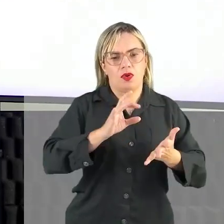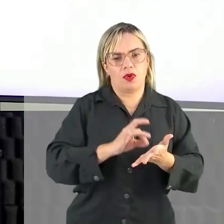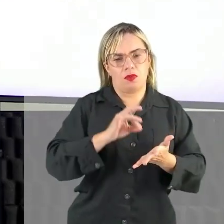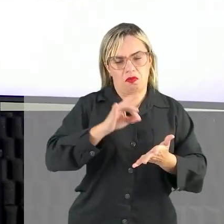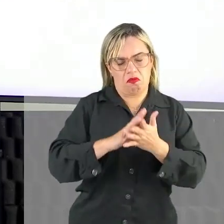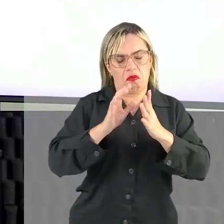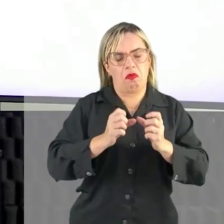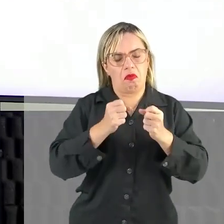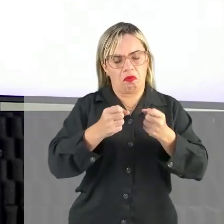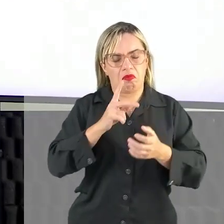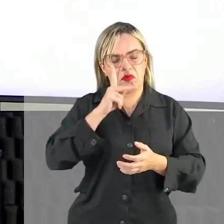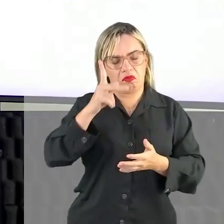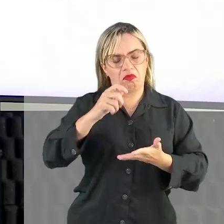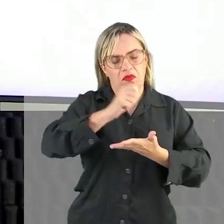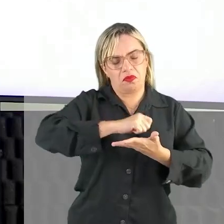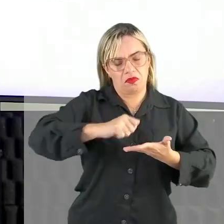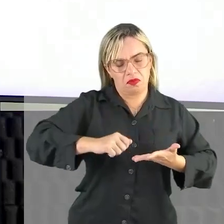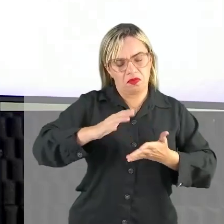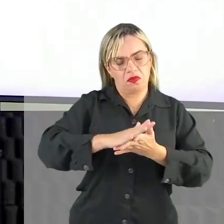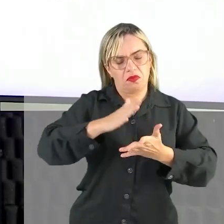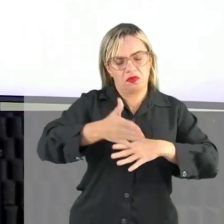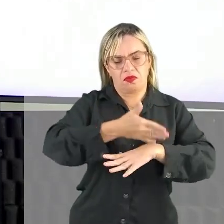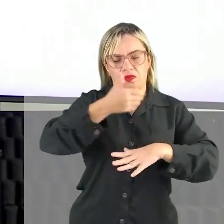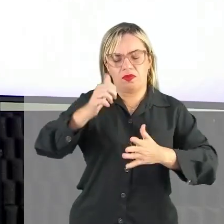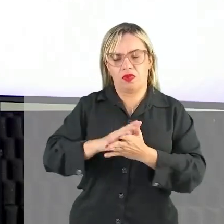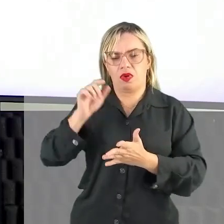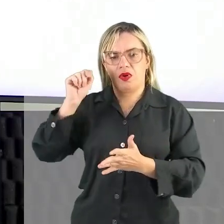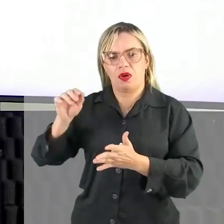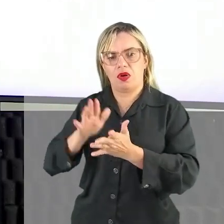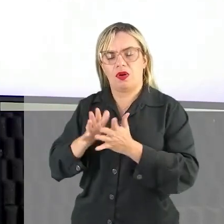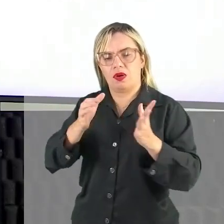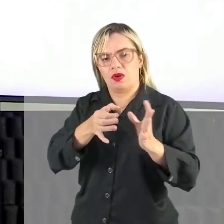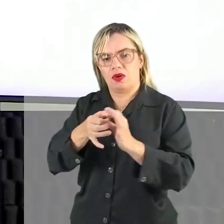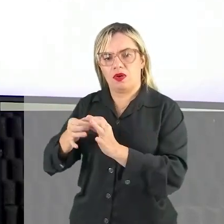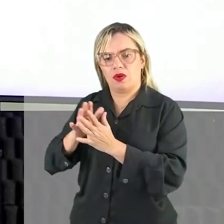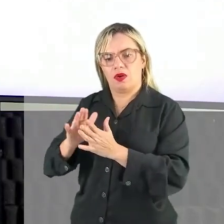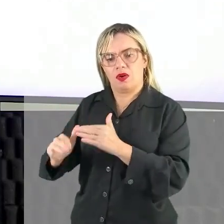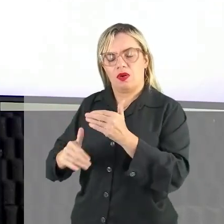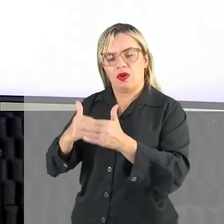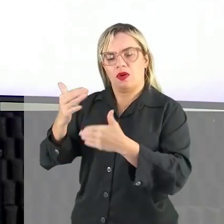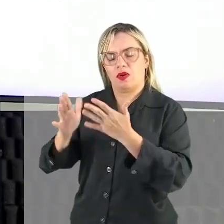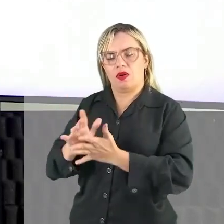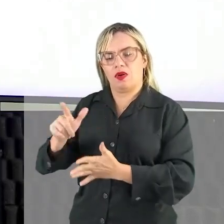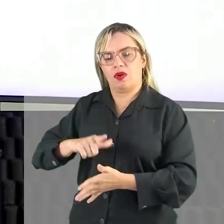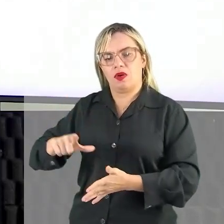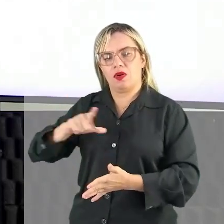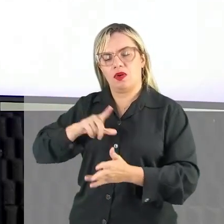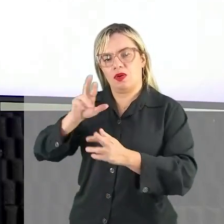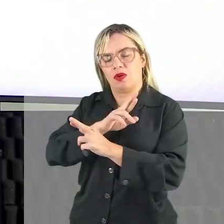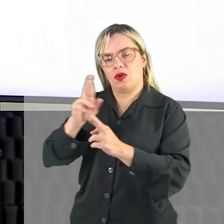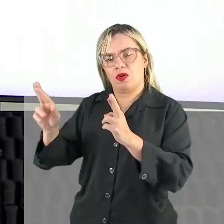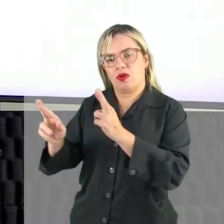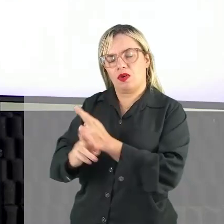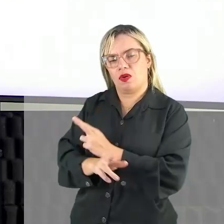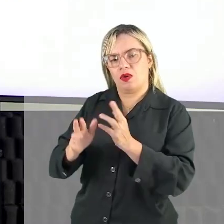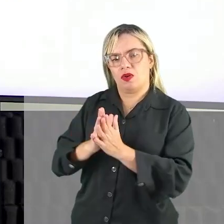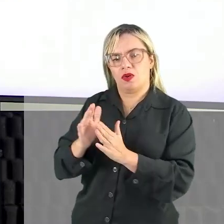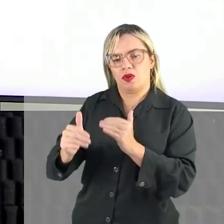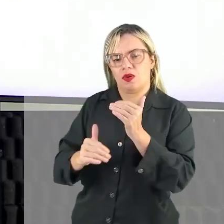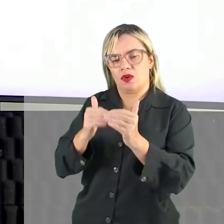potente a outra coesão é chamada de coesão progressiva que tem a ver com o meu processo de